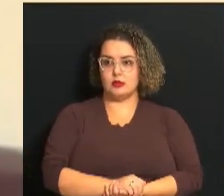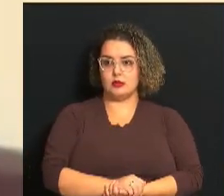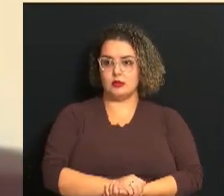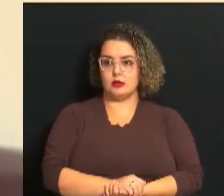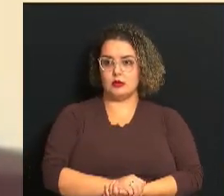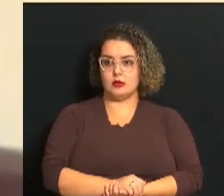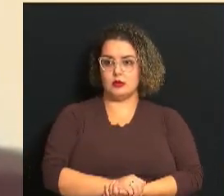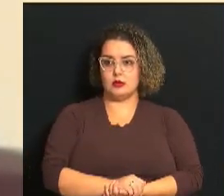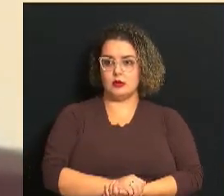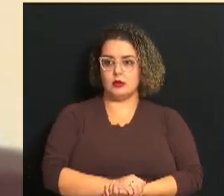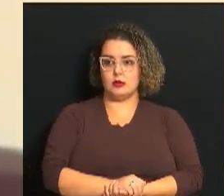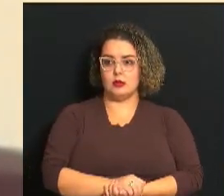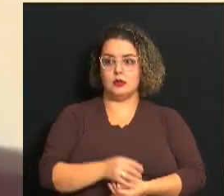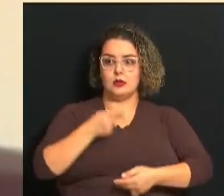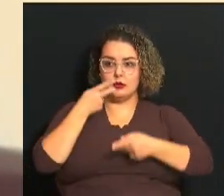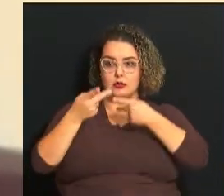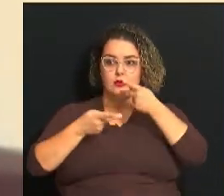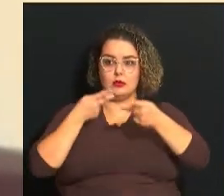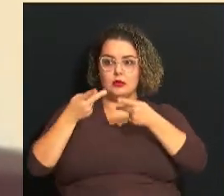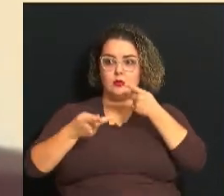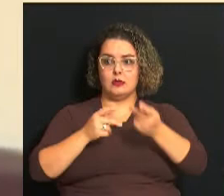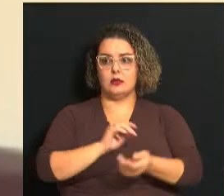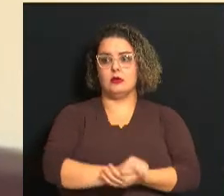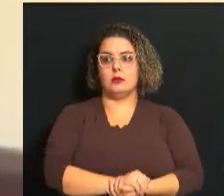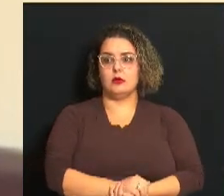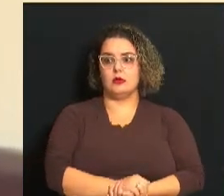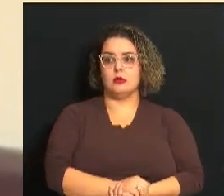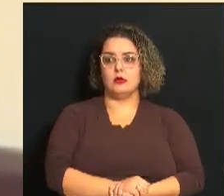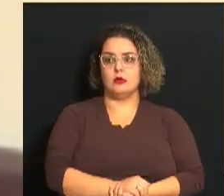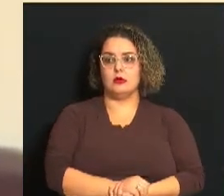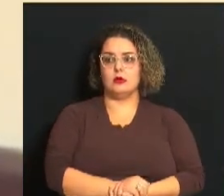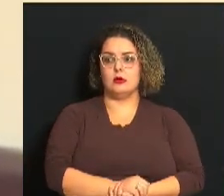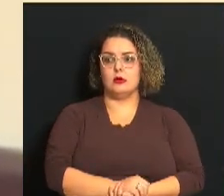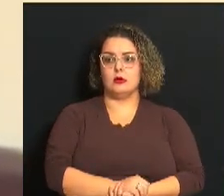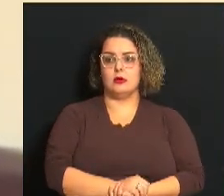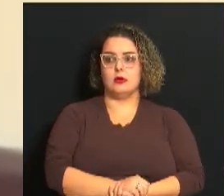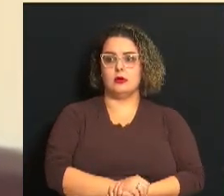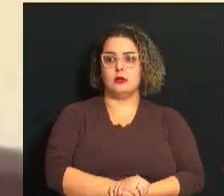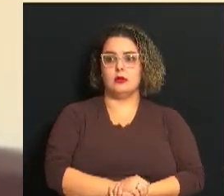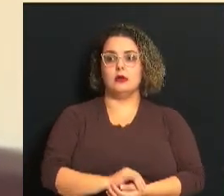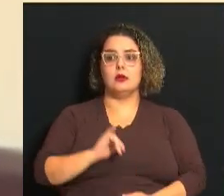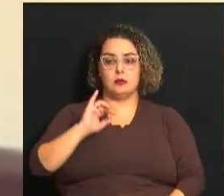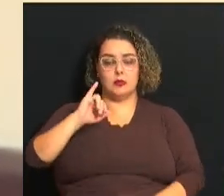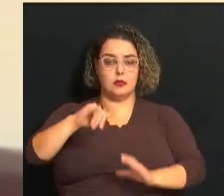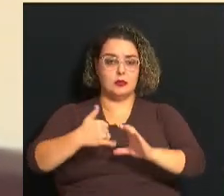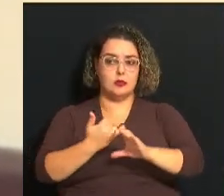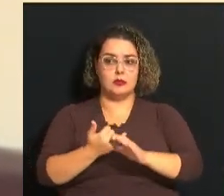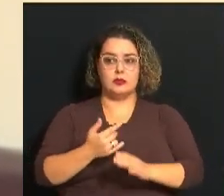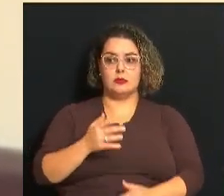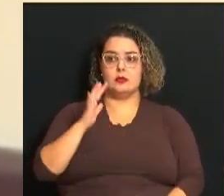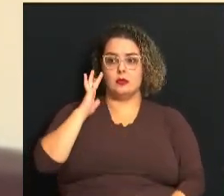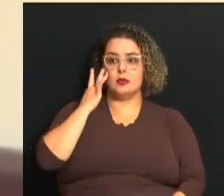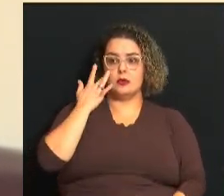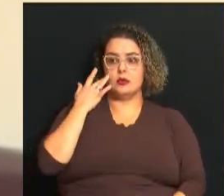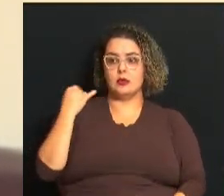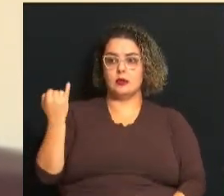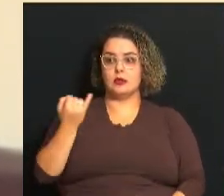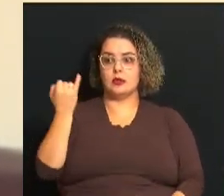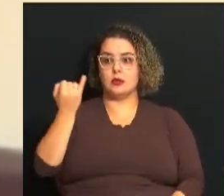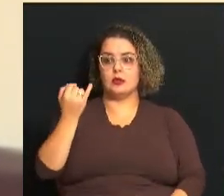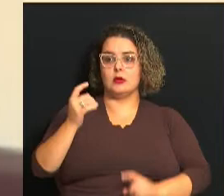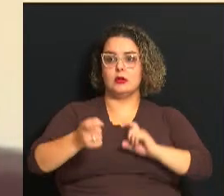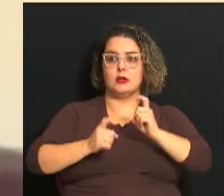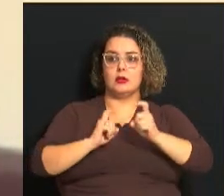também o testemunho via o YouTube né então eu acho que é muito importante essa reunião da comissão